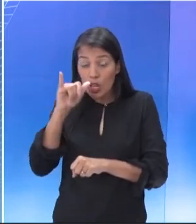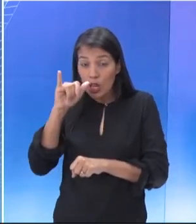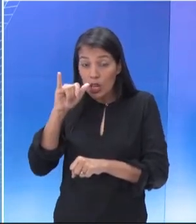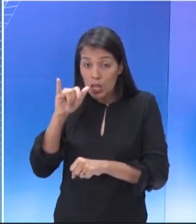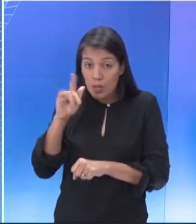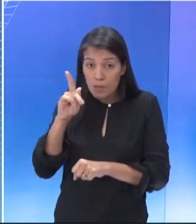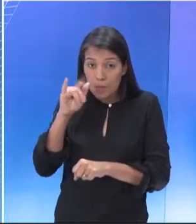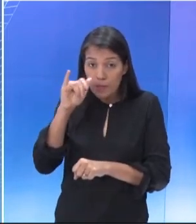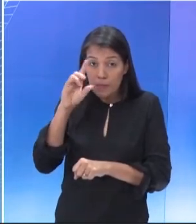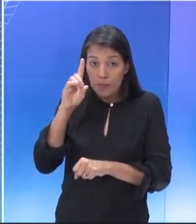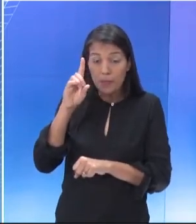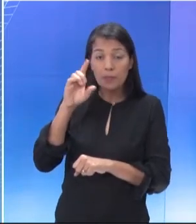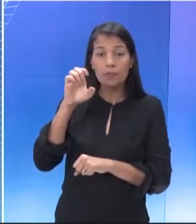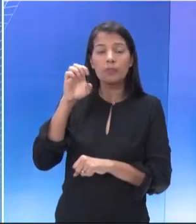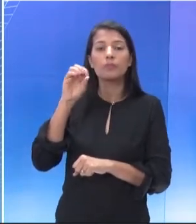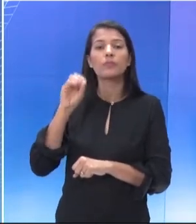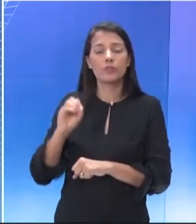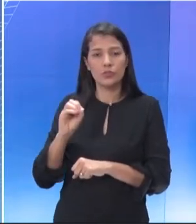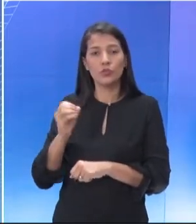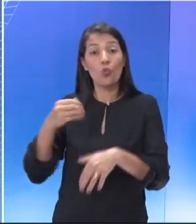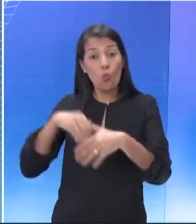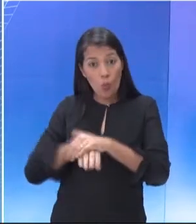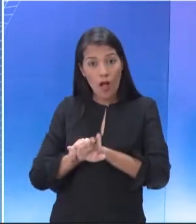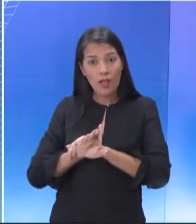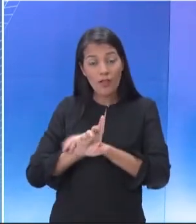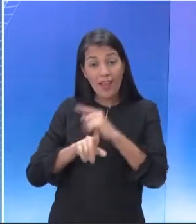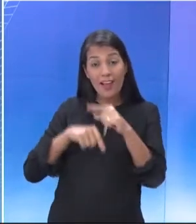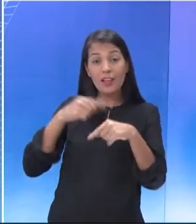o mínimo de energia possível.